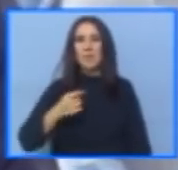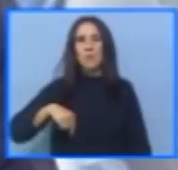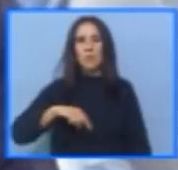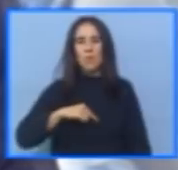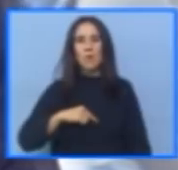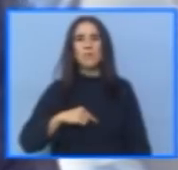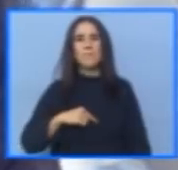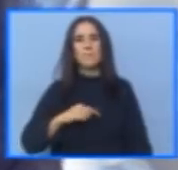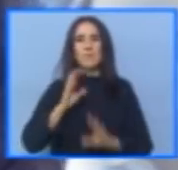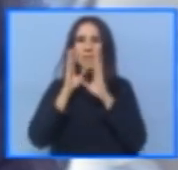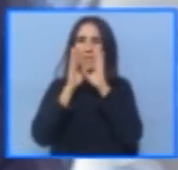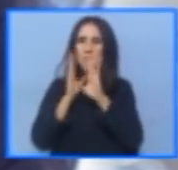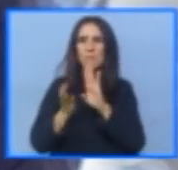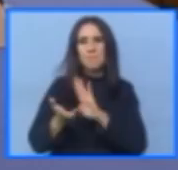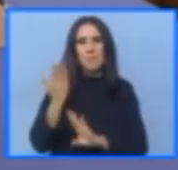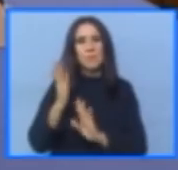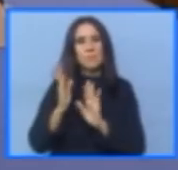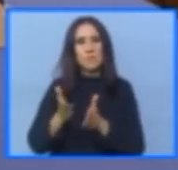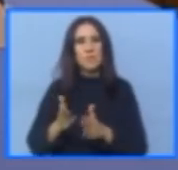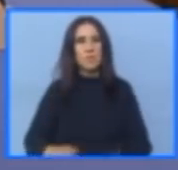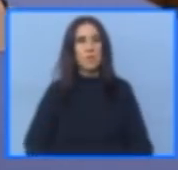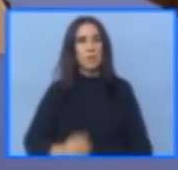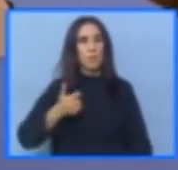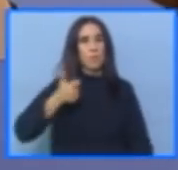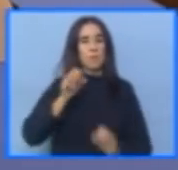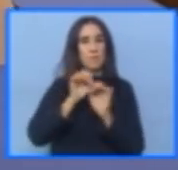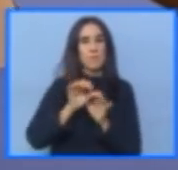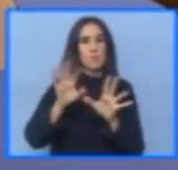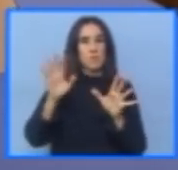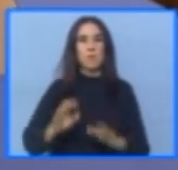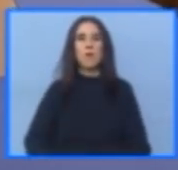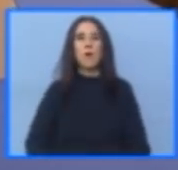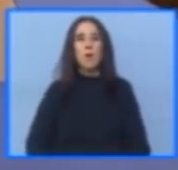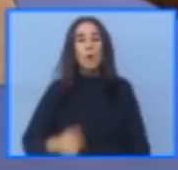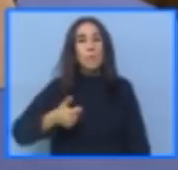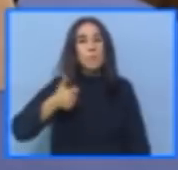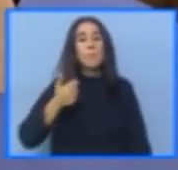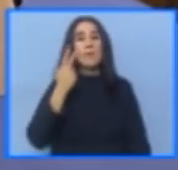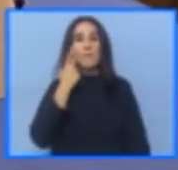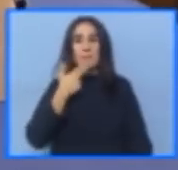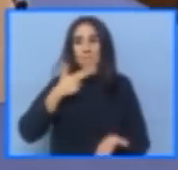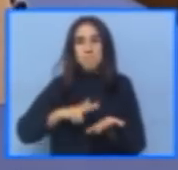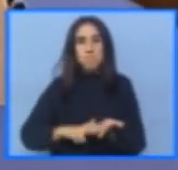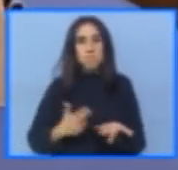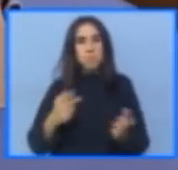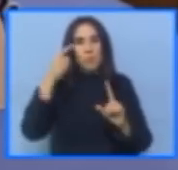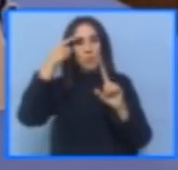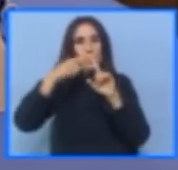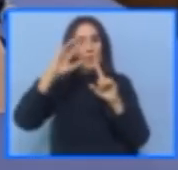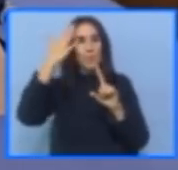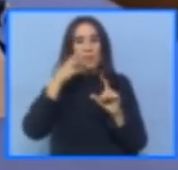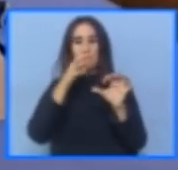que ter mais atenção. E fundamental para que a mensagem chegue. Ou seja, para que se traduza em vida, porque é esse o grande objetivo